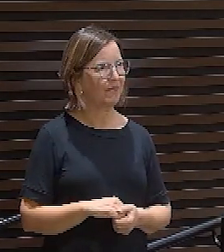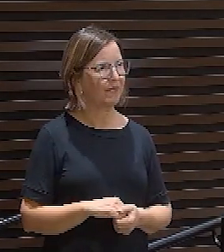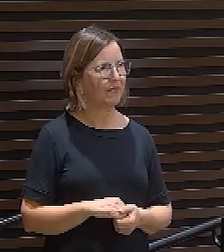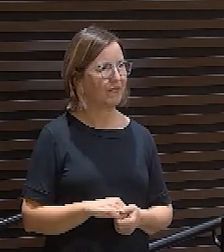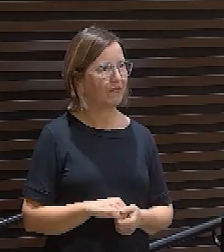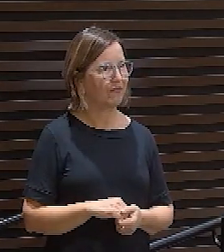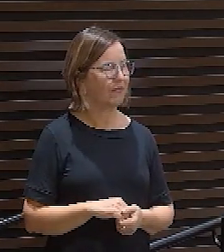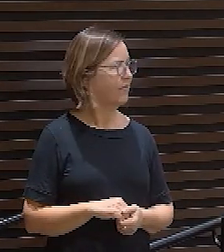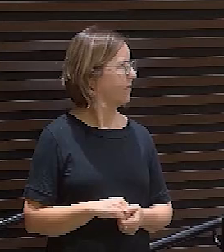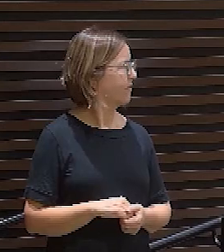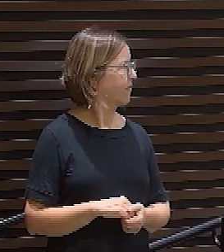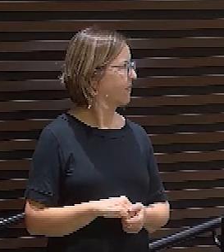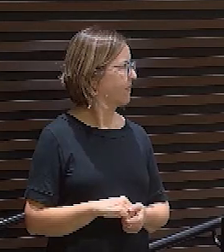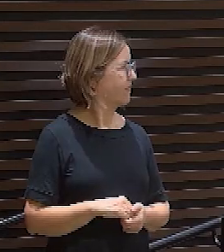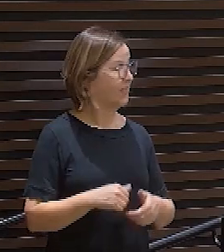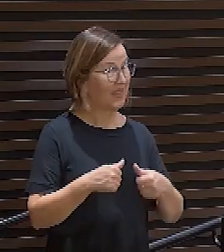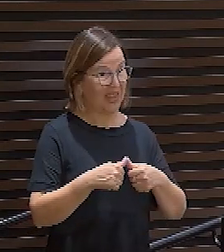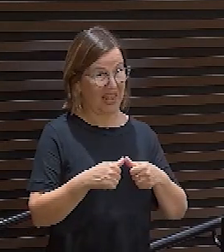Essa é a igreja de Cristo.